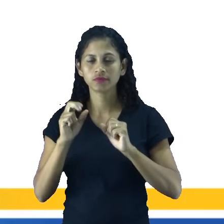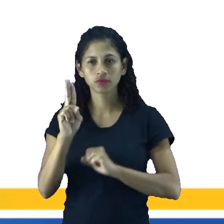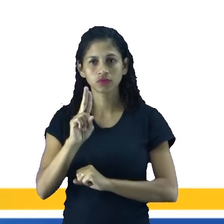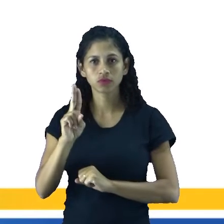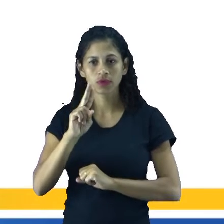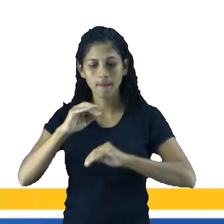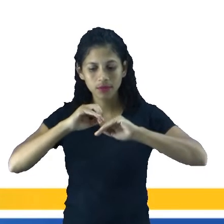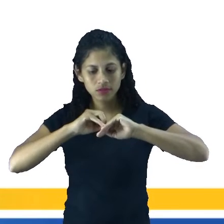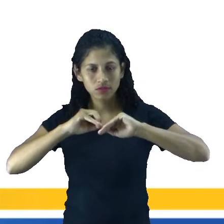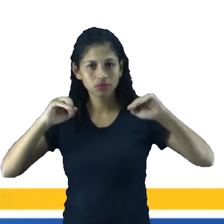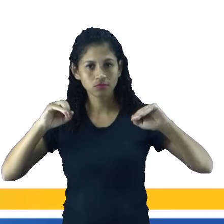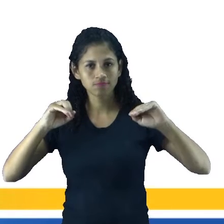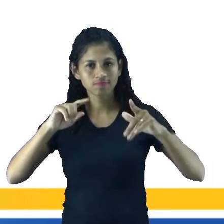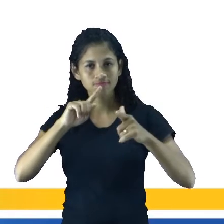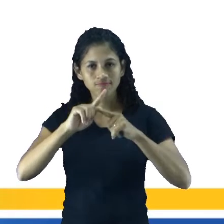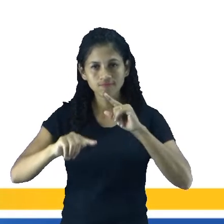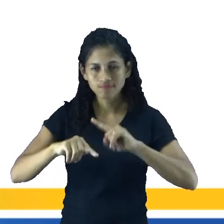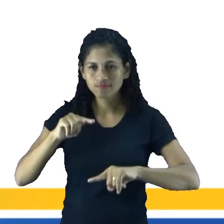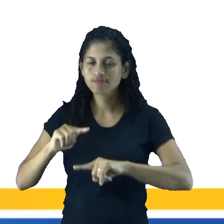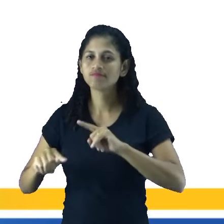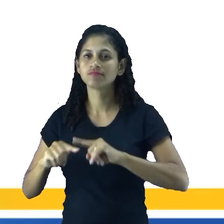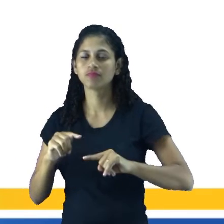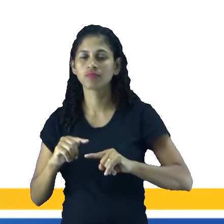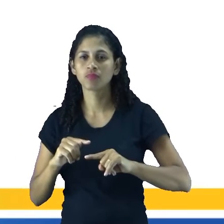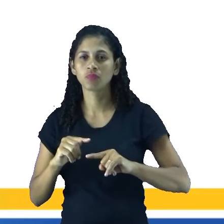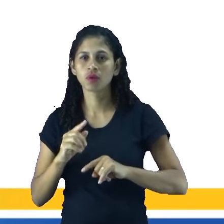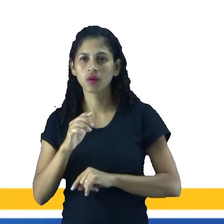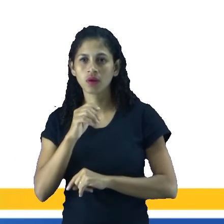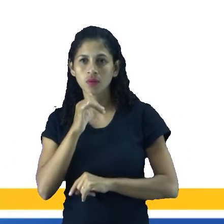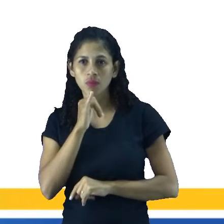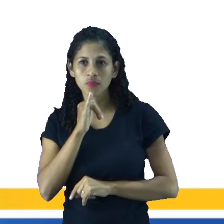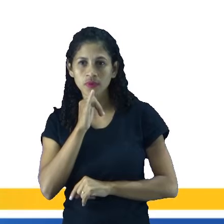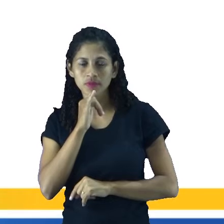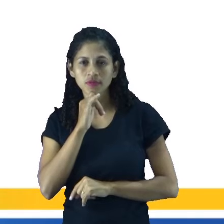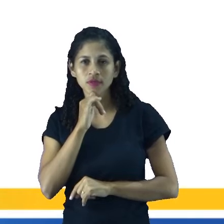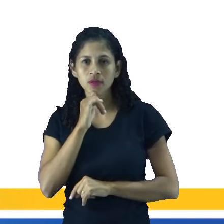evaporação pode ser usado para obter o sal de cozinha da água do mar.